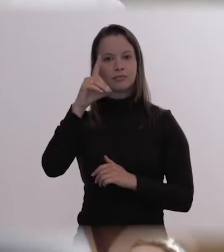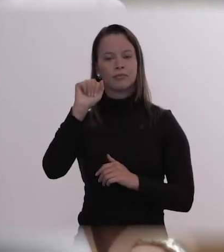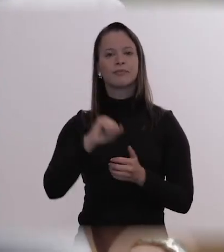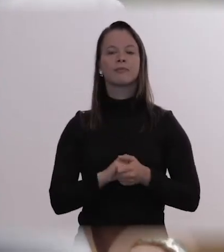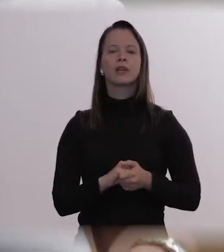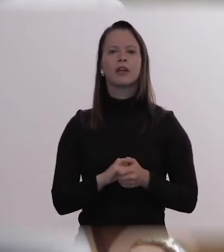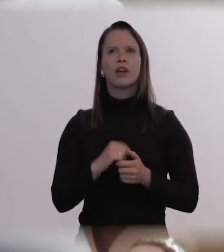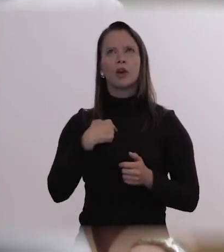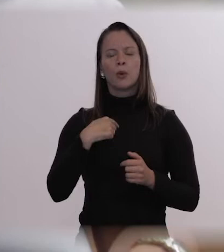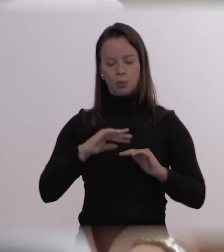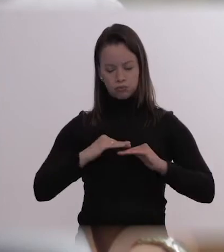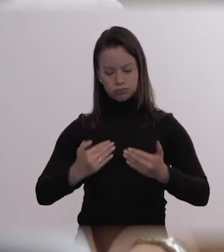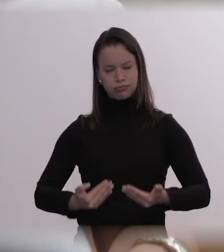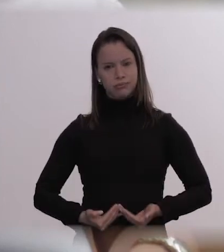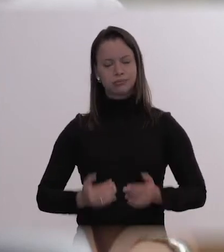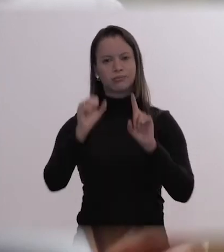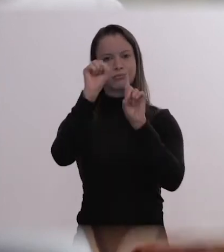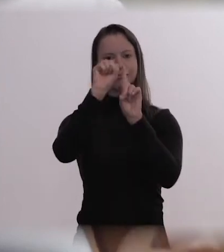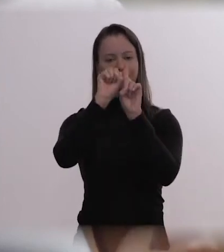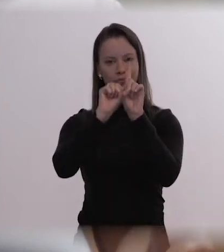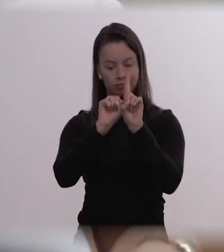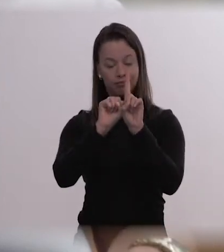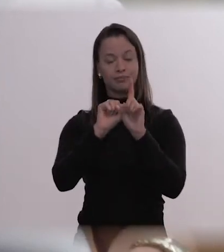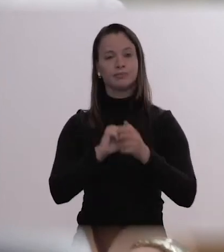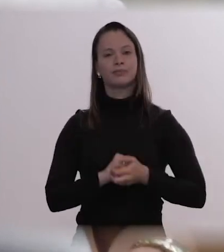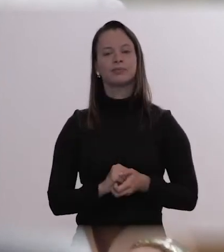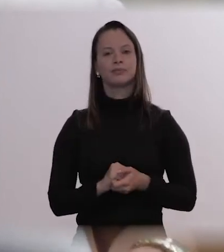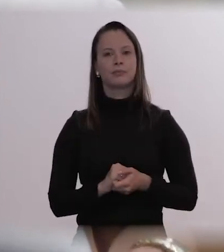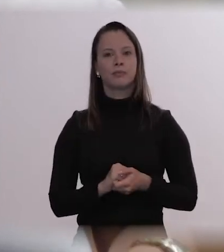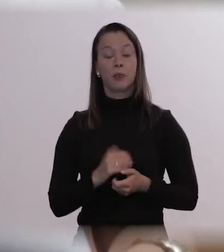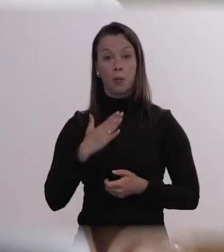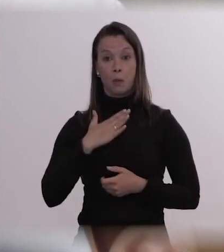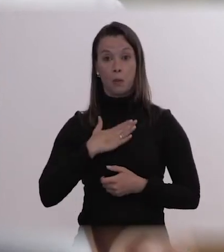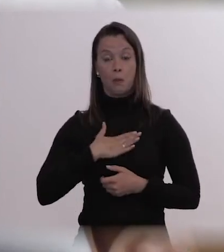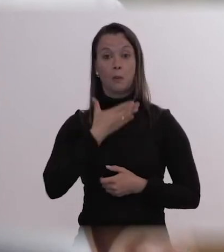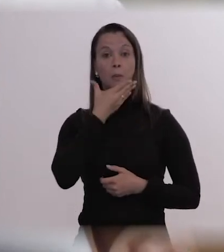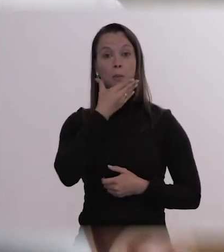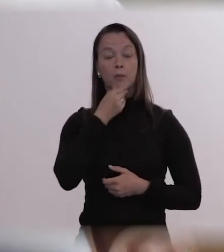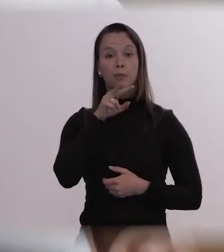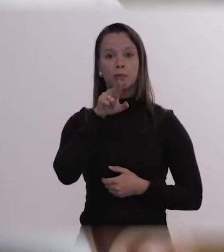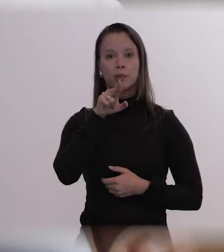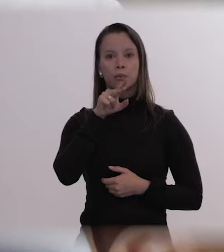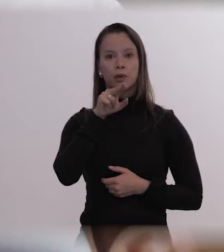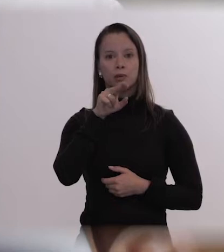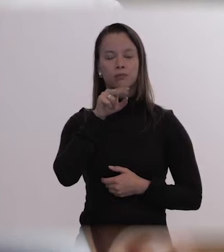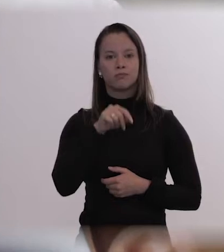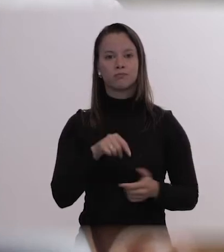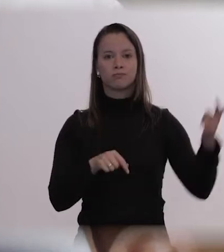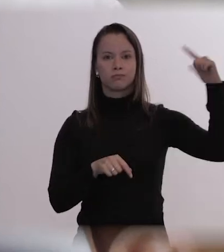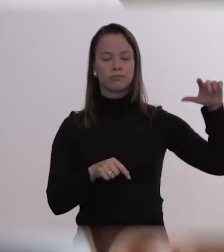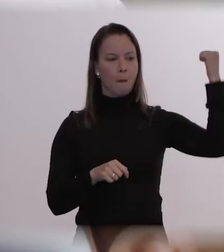Quando eu estava de 8 meses da Amanda, o meu irmão foi assassinado.